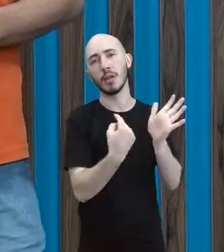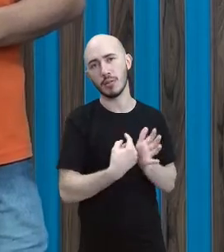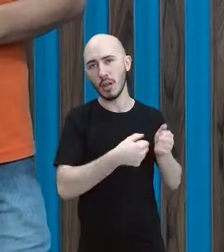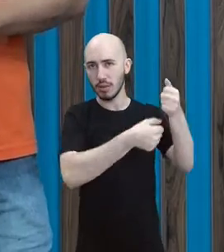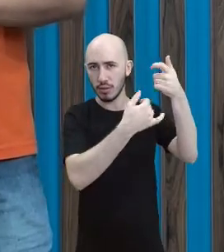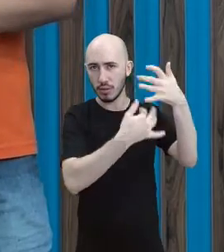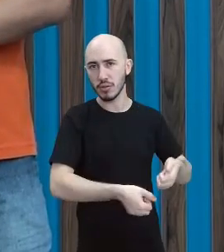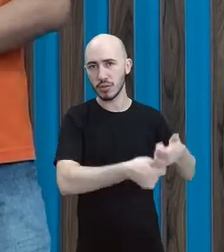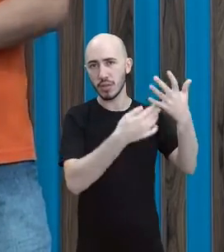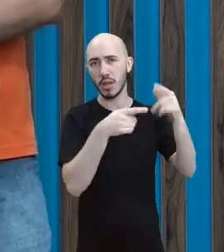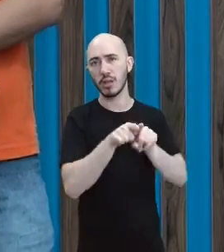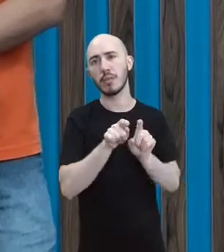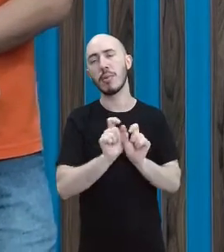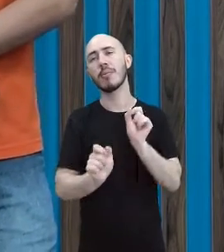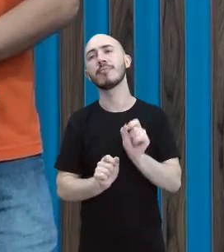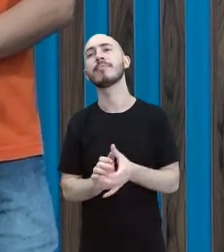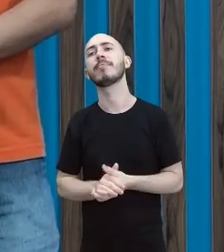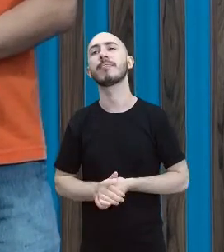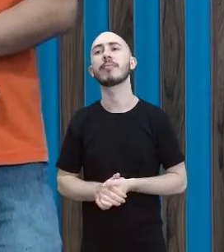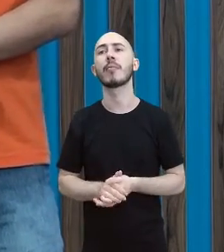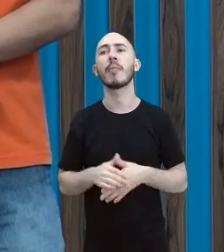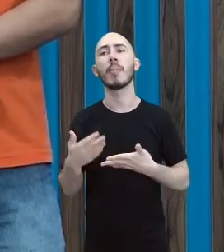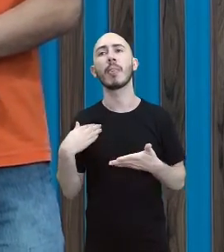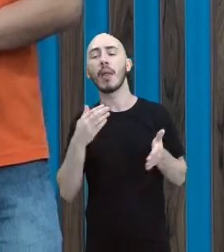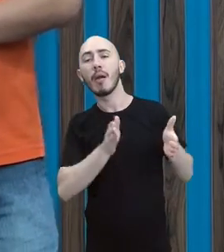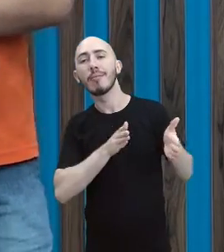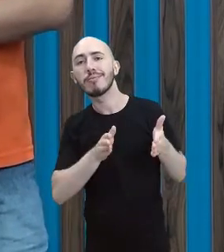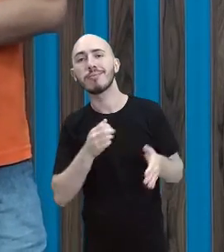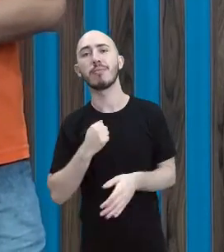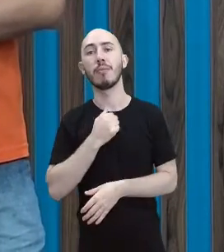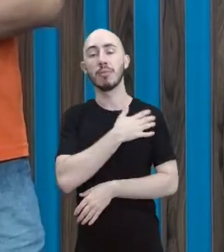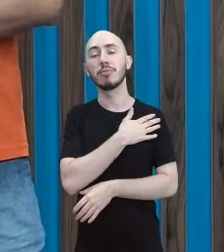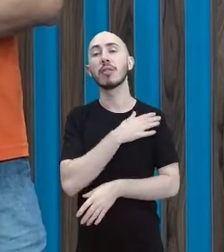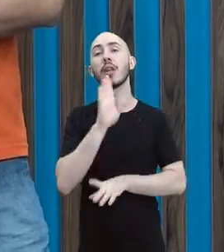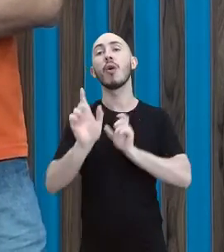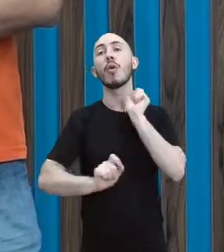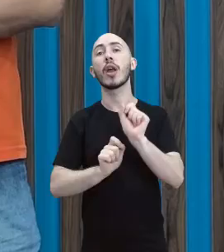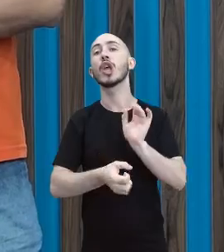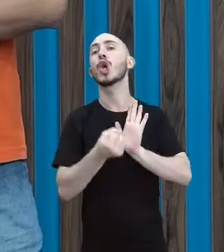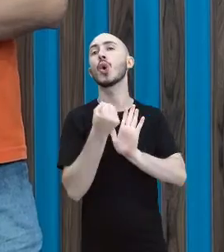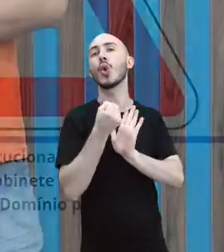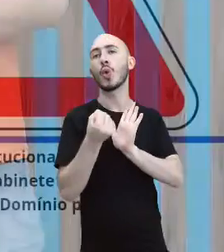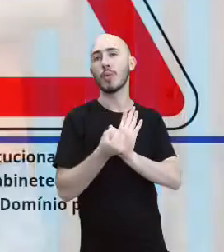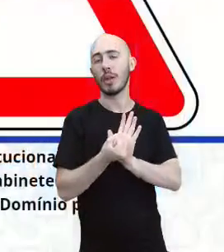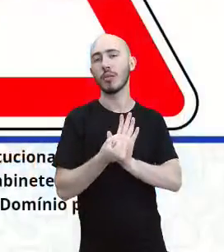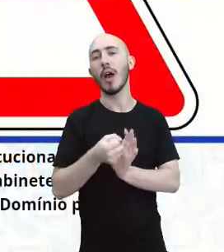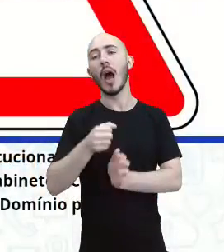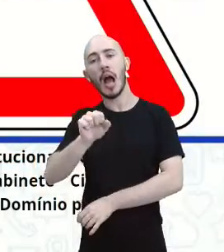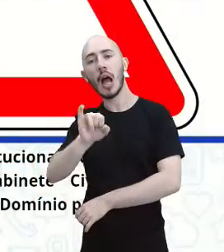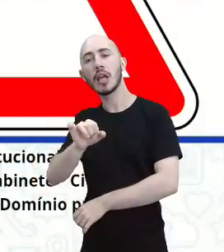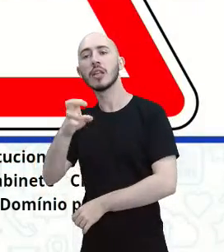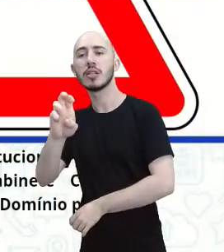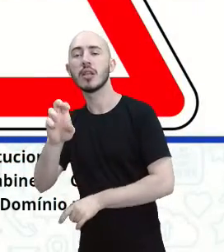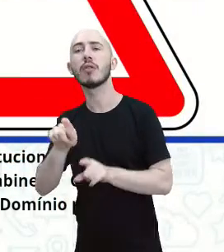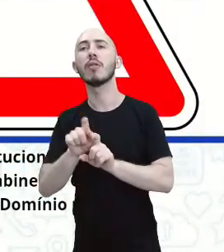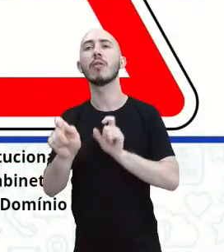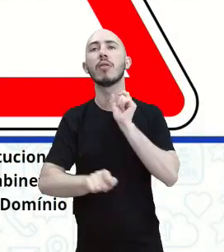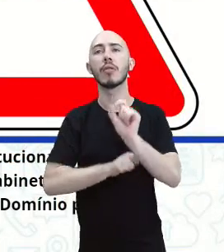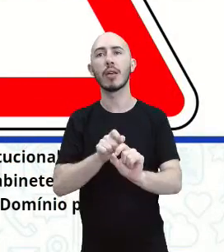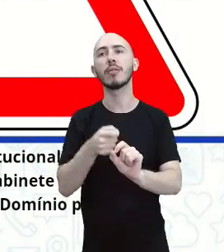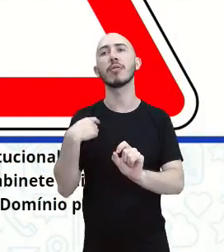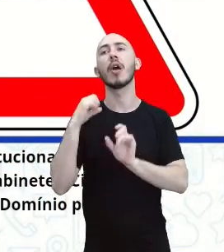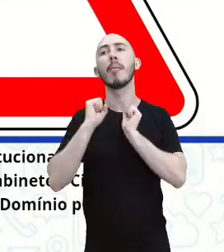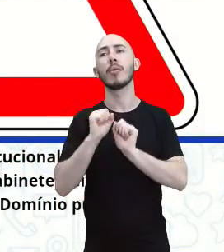Então, seguindo, o que é que mais esse regime, o que o AI-5 poderia fazer? Permitia caçar mandatos